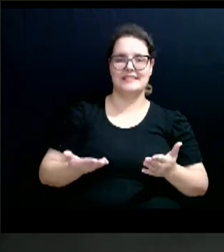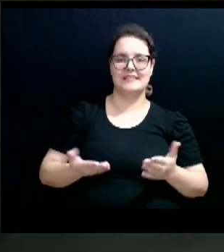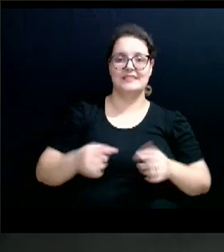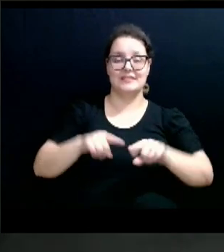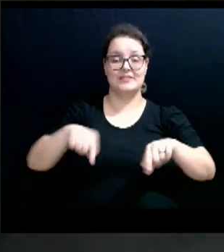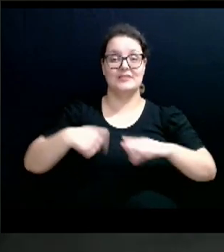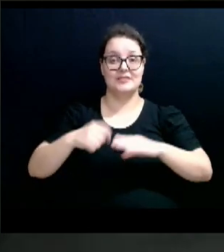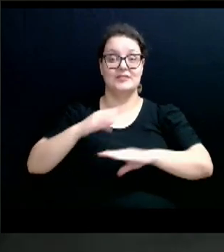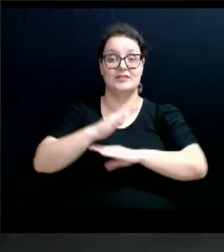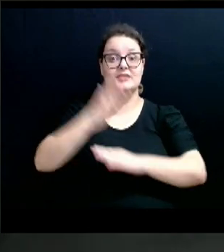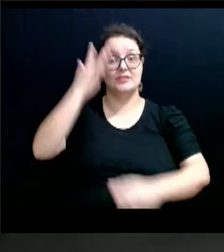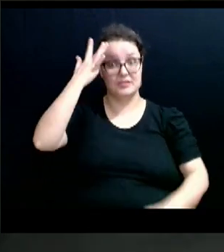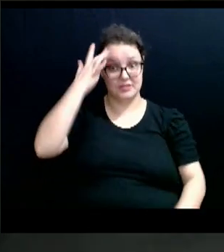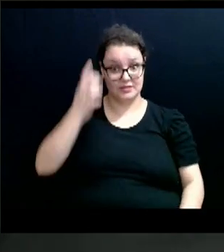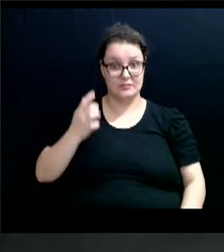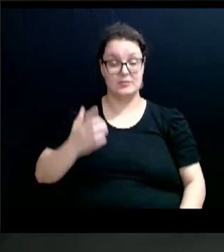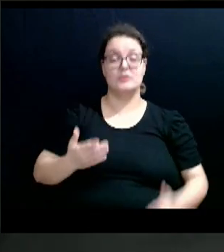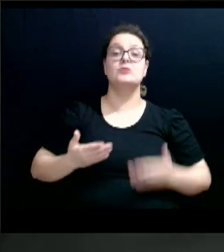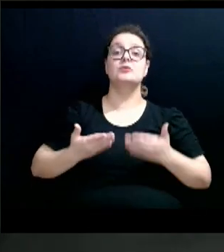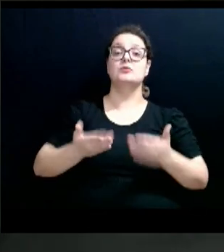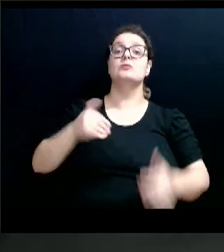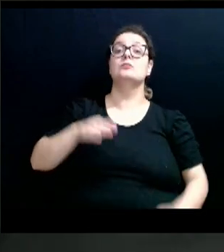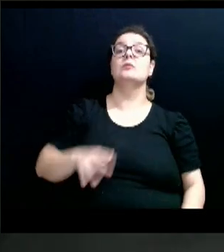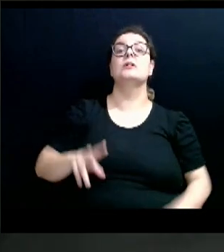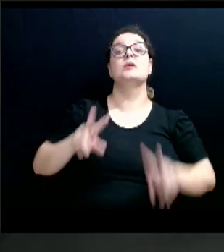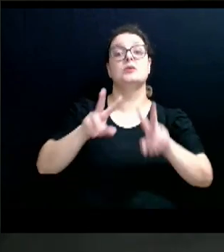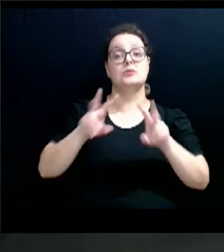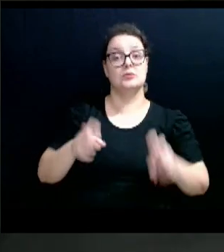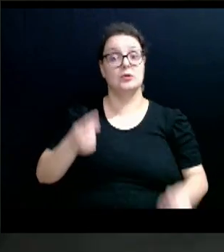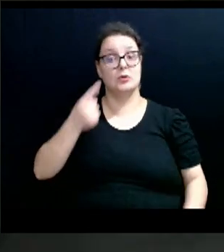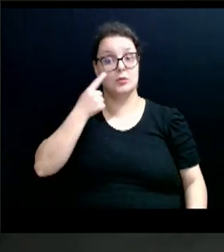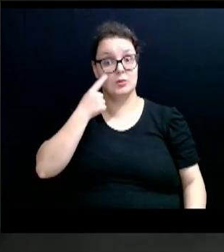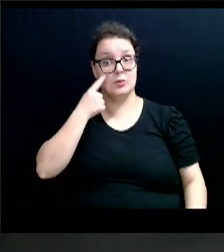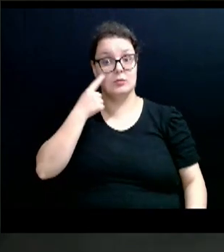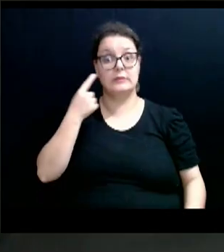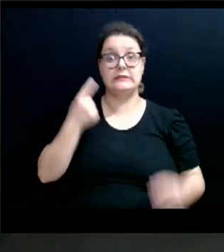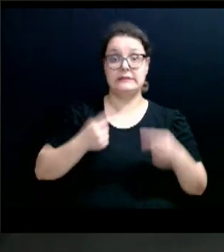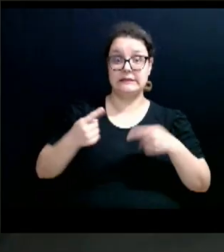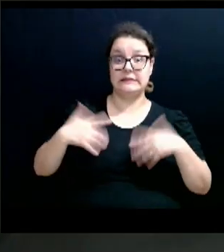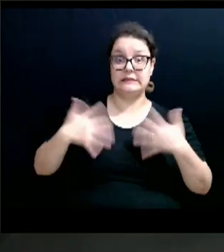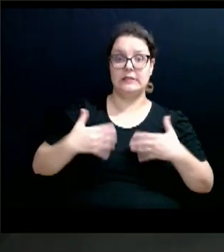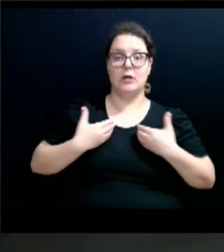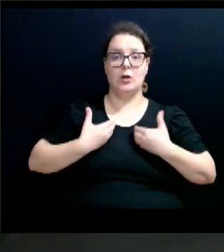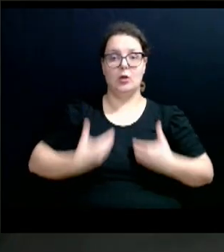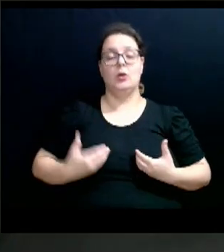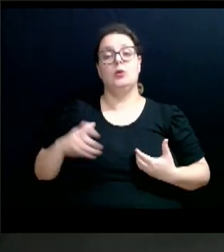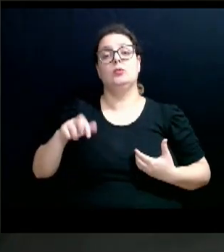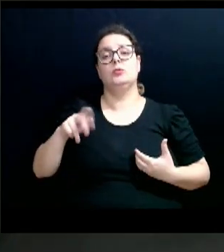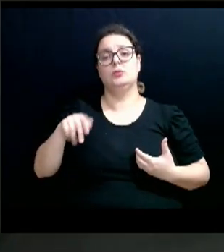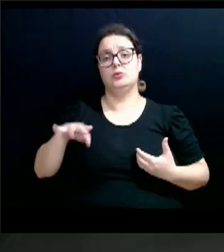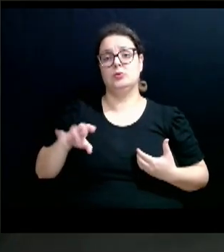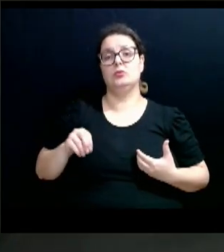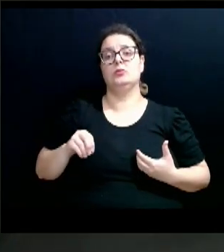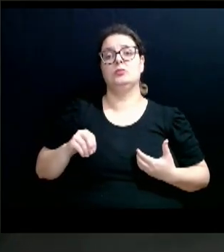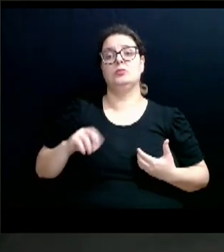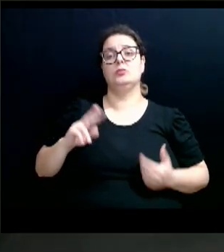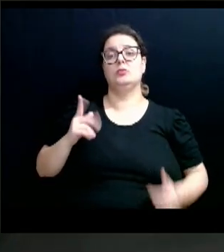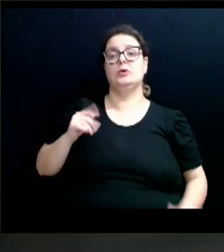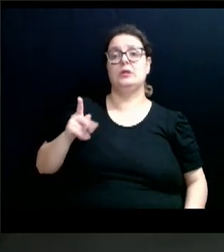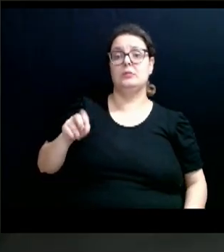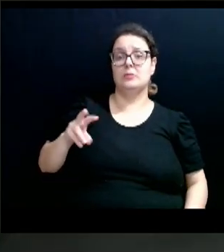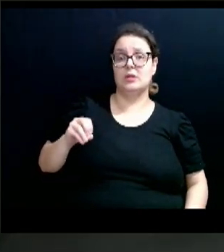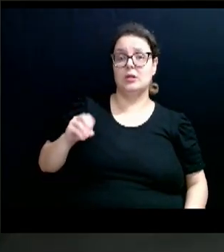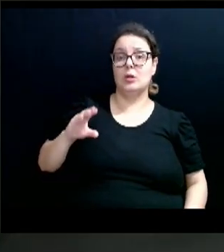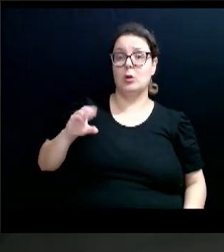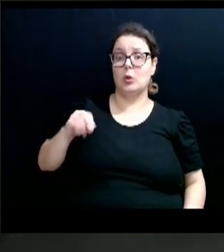amanhã traz mais um tema, olha só, polêmico, né? Cansaço crônico e hiperconectividade.